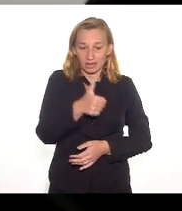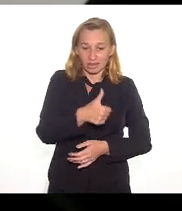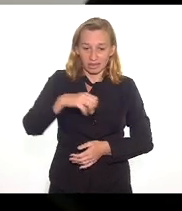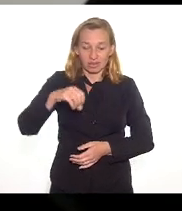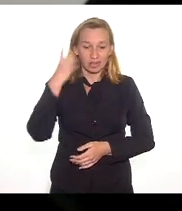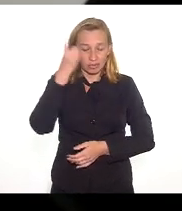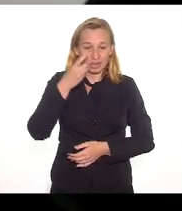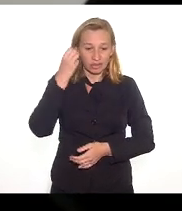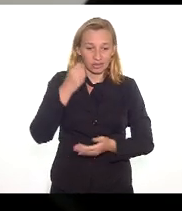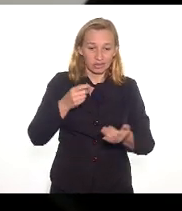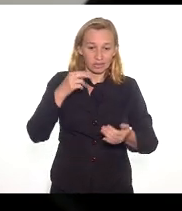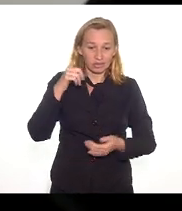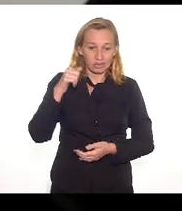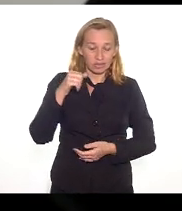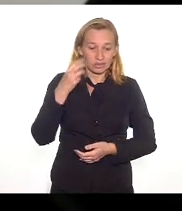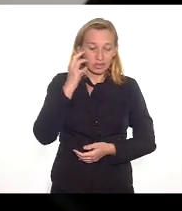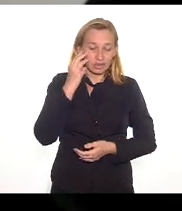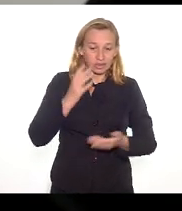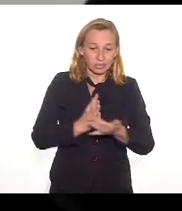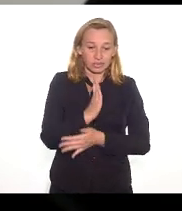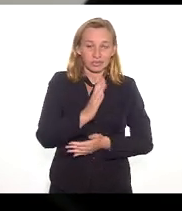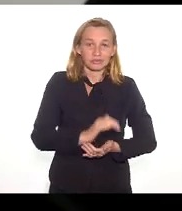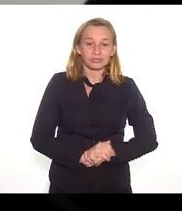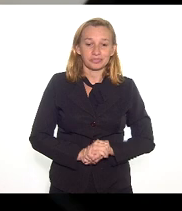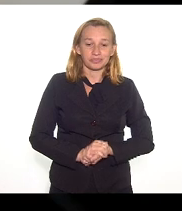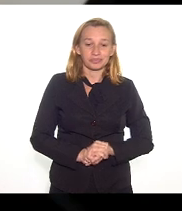Valdeir Carneiro. Os senhores que aprovam a inclusão estão aprovados.